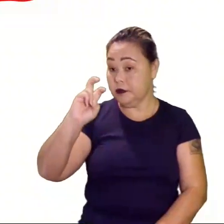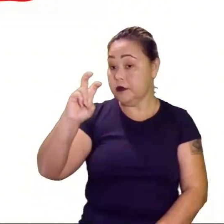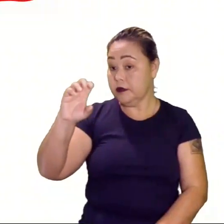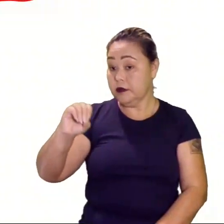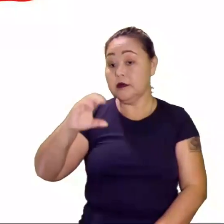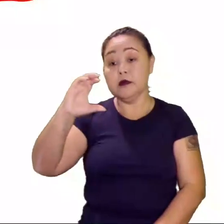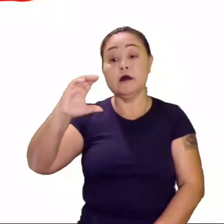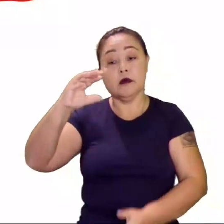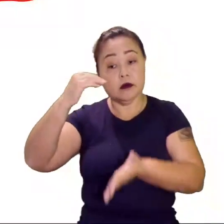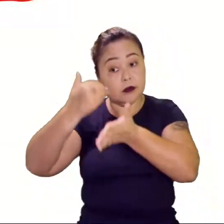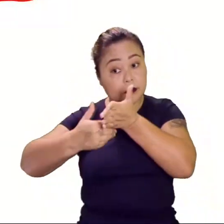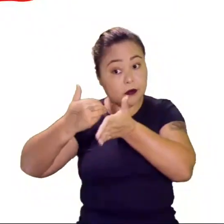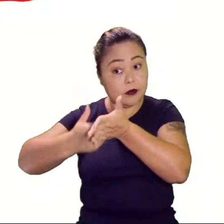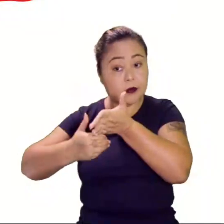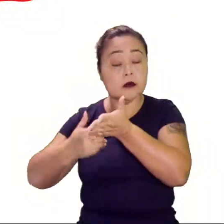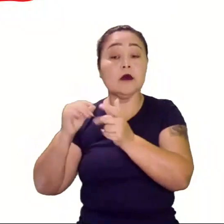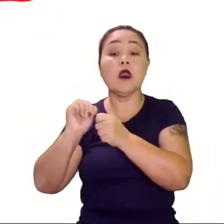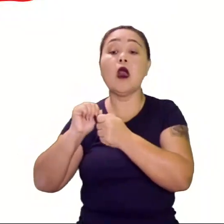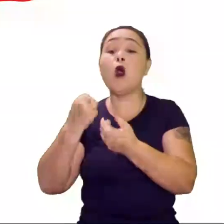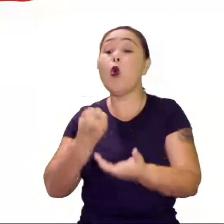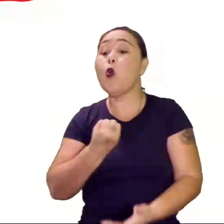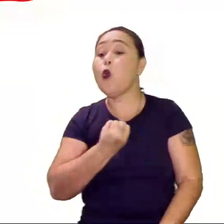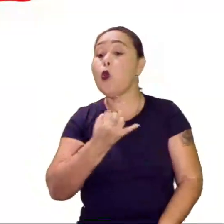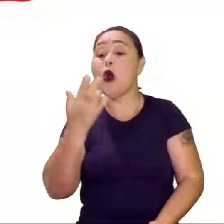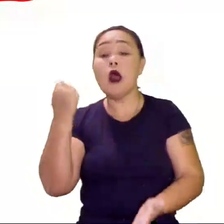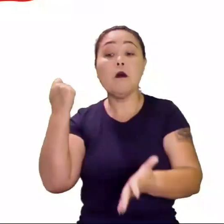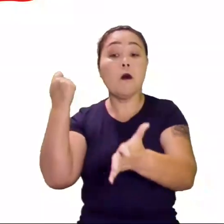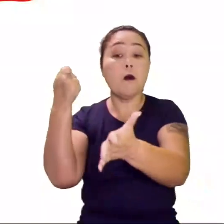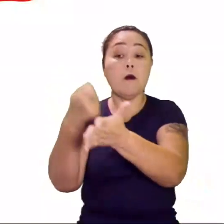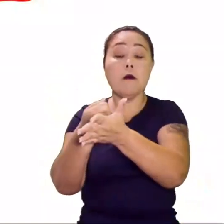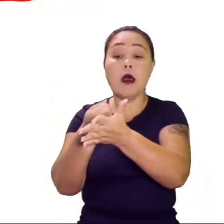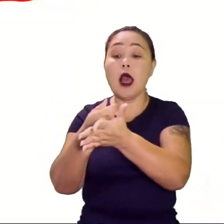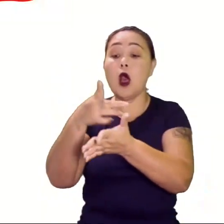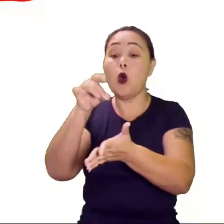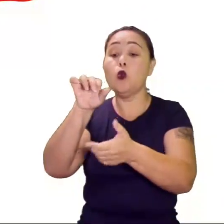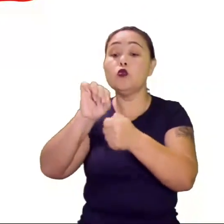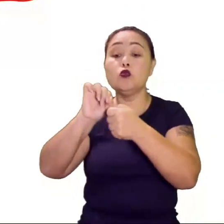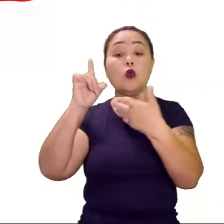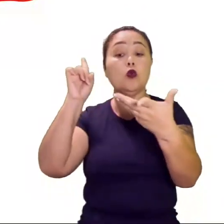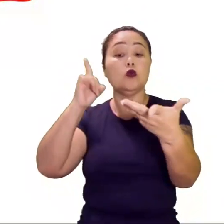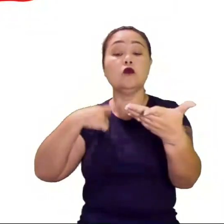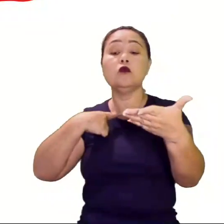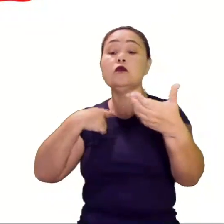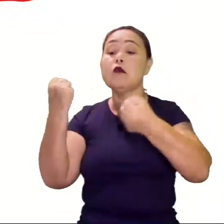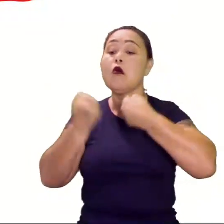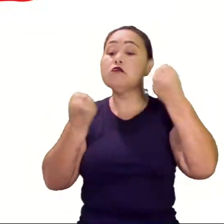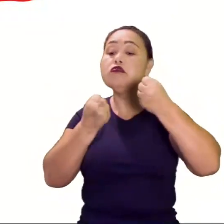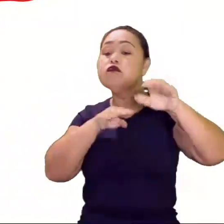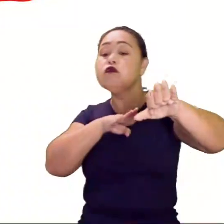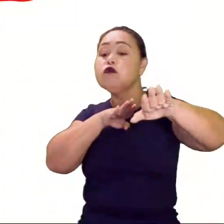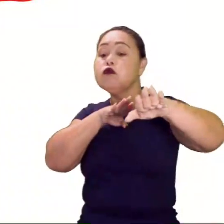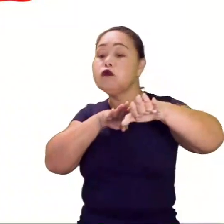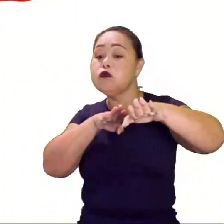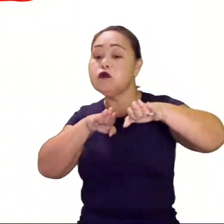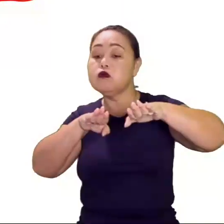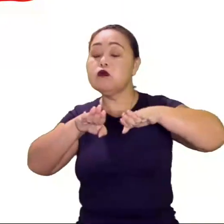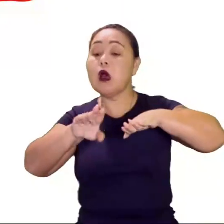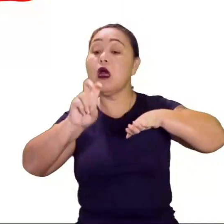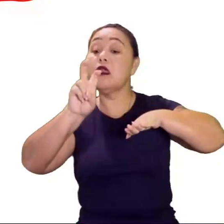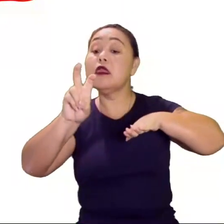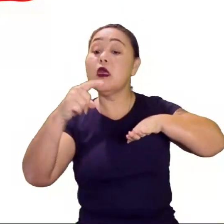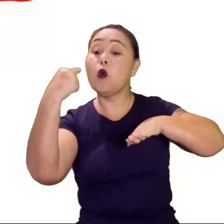Está diminuindo, né? Quanto gastará o proprietário de um automóvel estacionado 5 horas